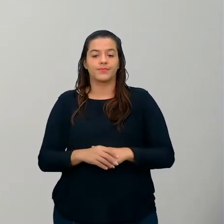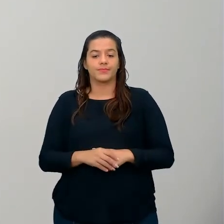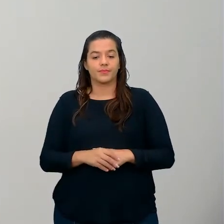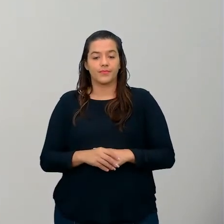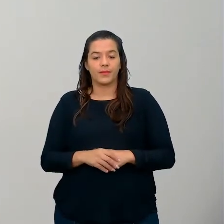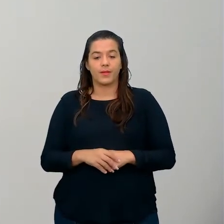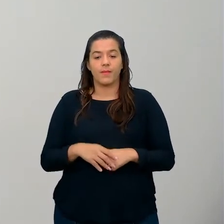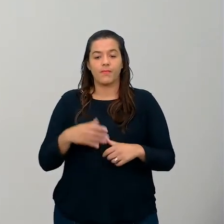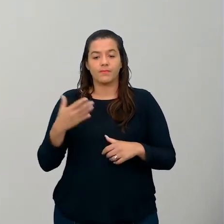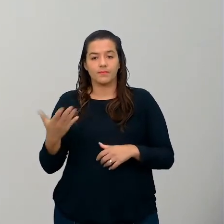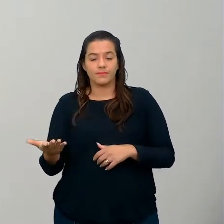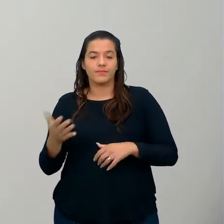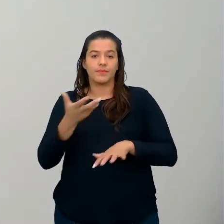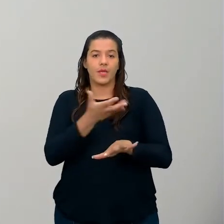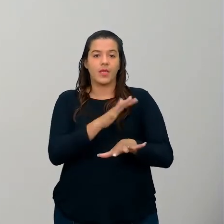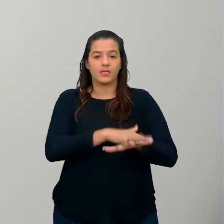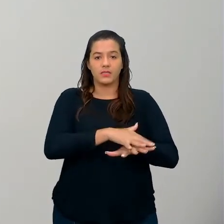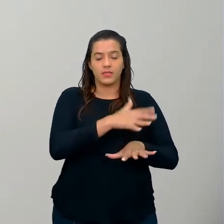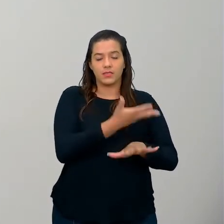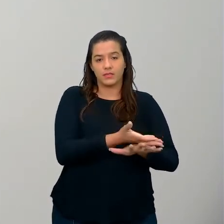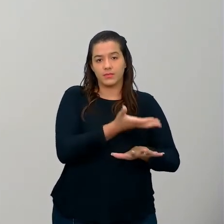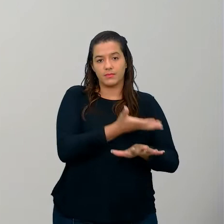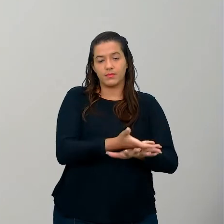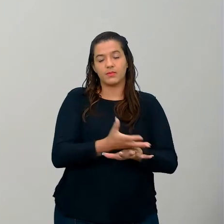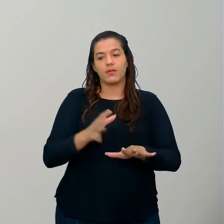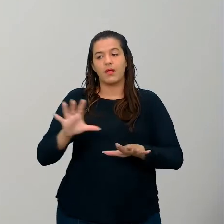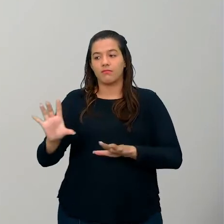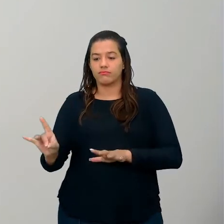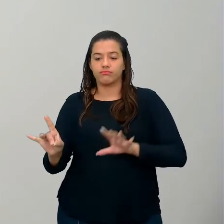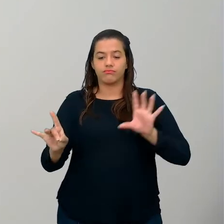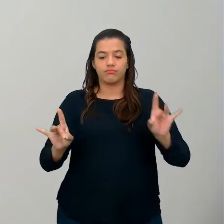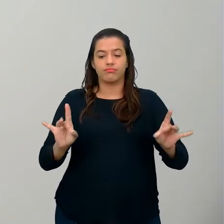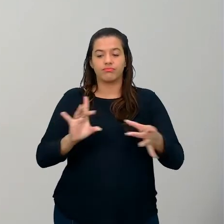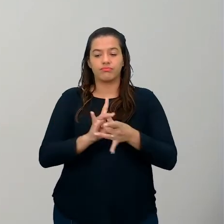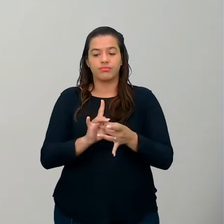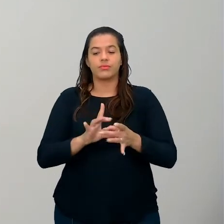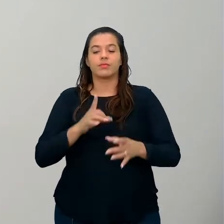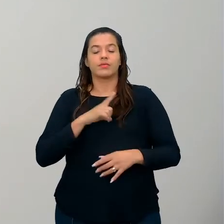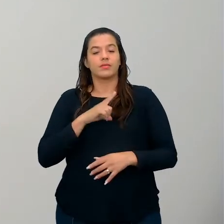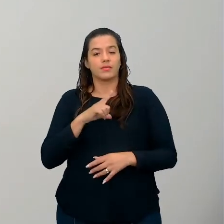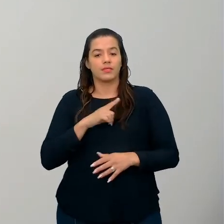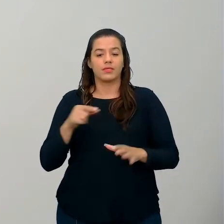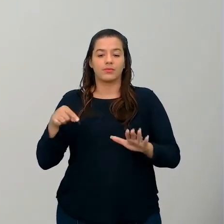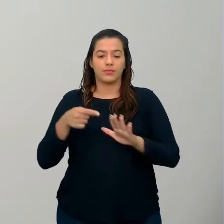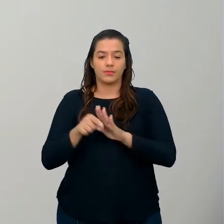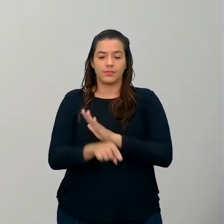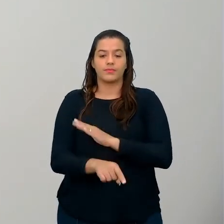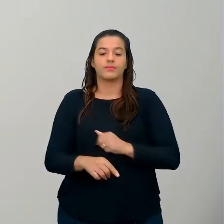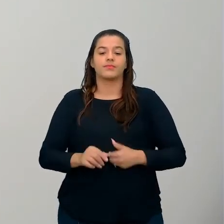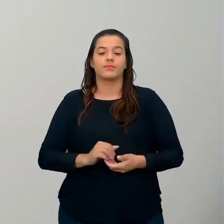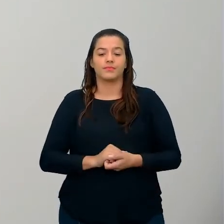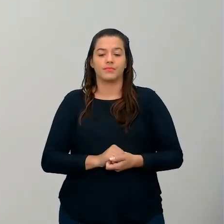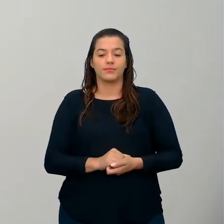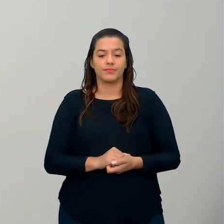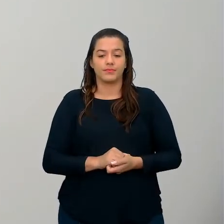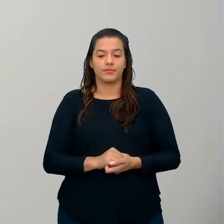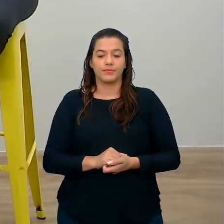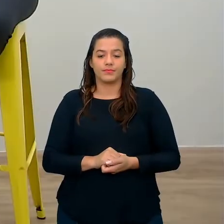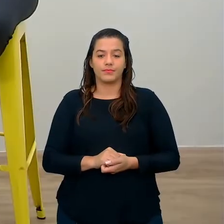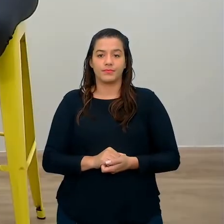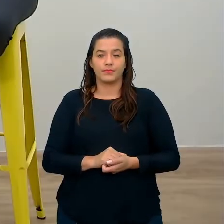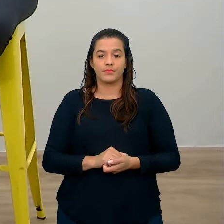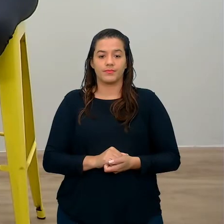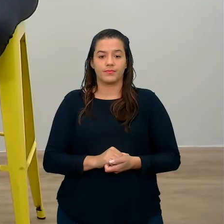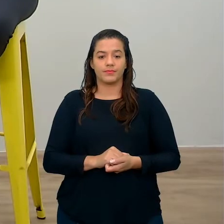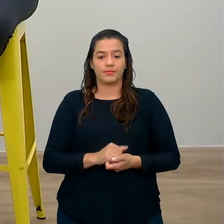as disciplinas, os componentes ali, eles se integram, né, dentro aí do nosso aprofundamento. Bom,